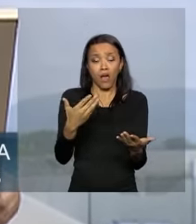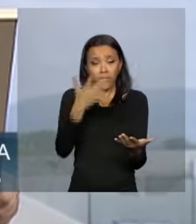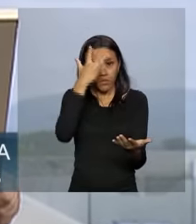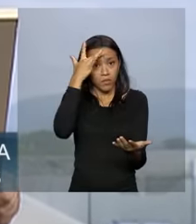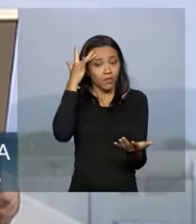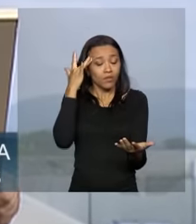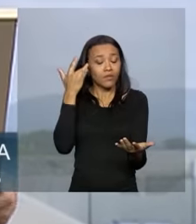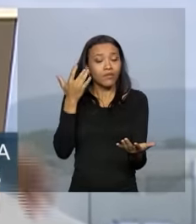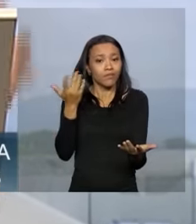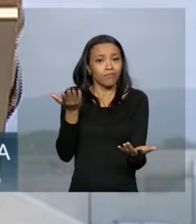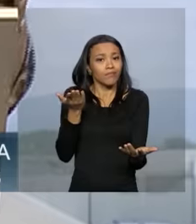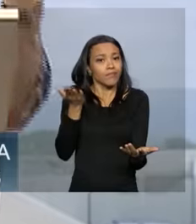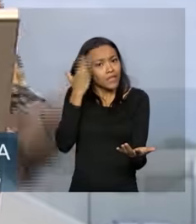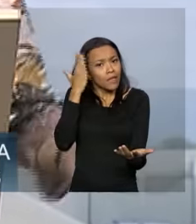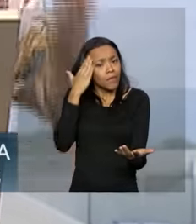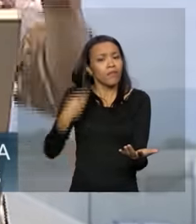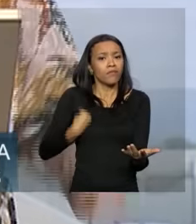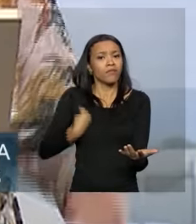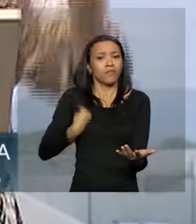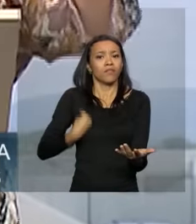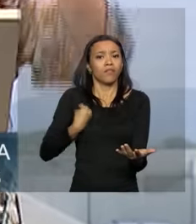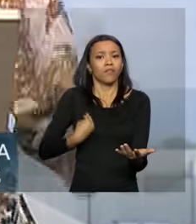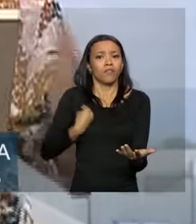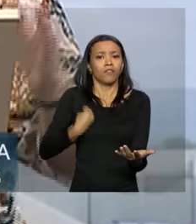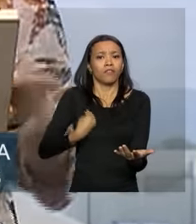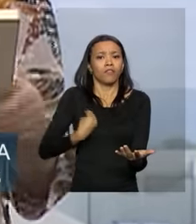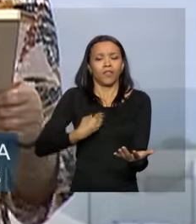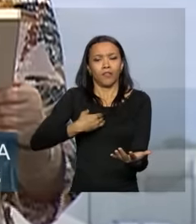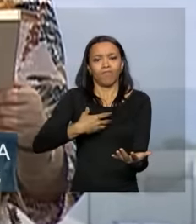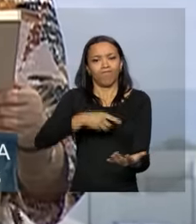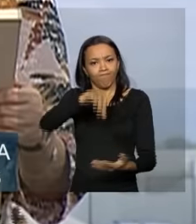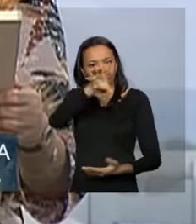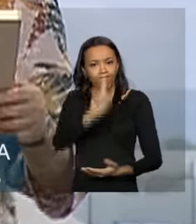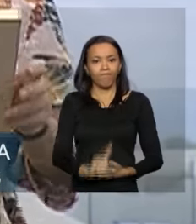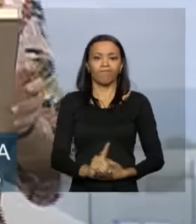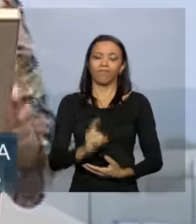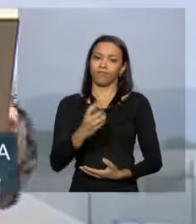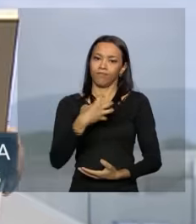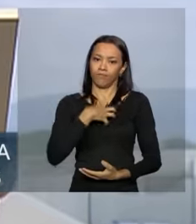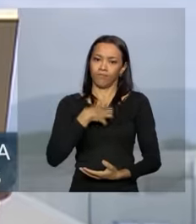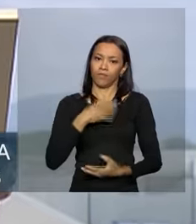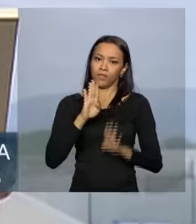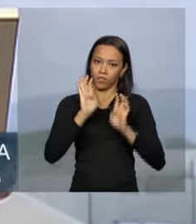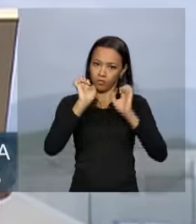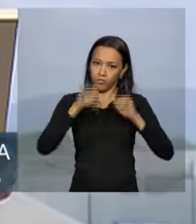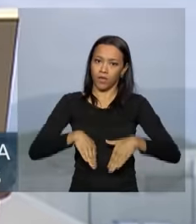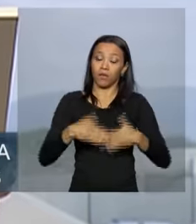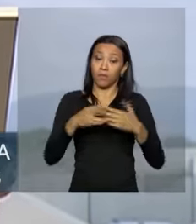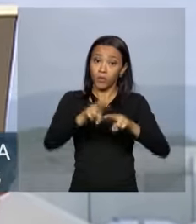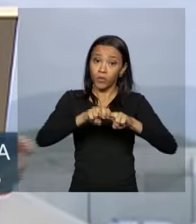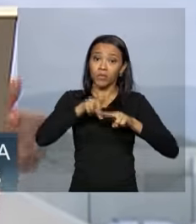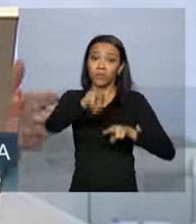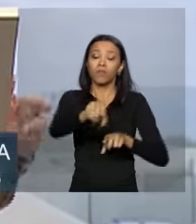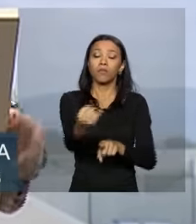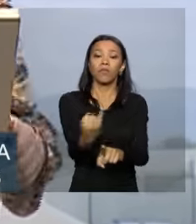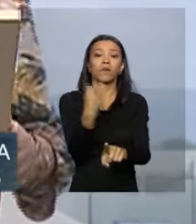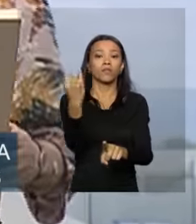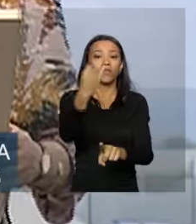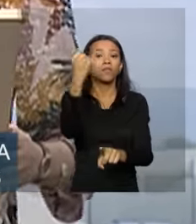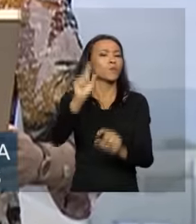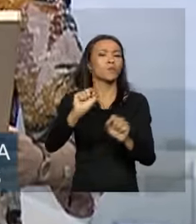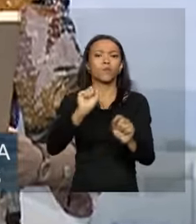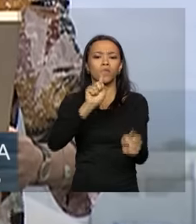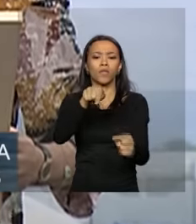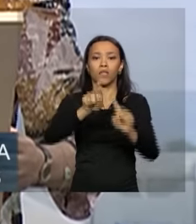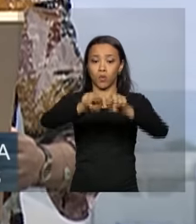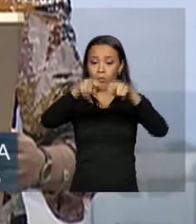de condições para viver de forma digna e decente. Daí a importância, por exemplo, do